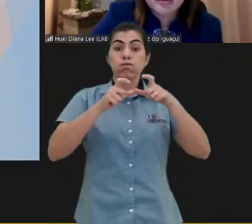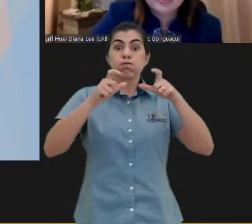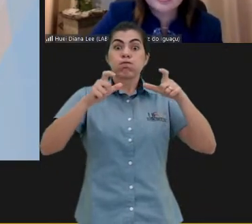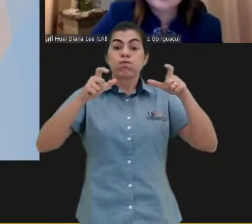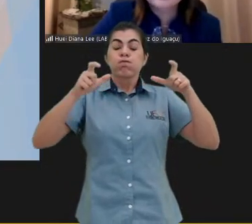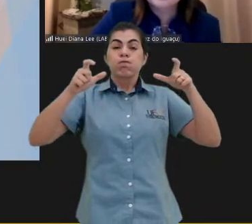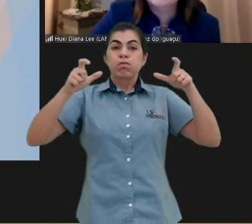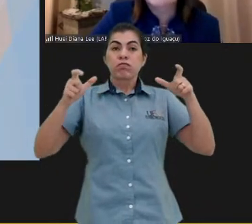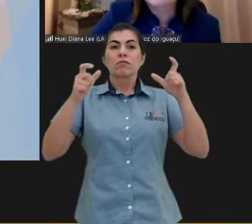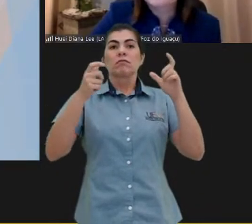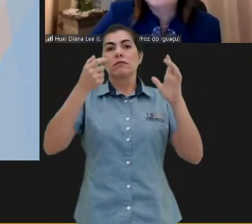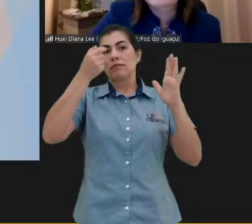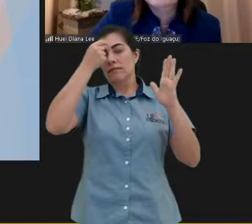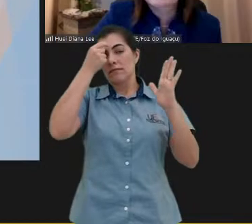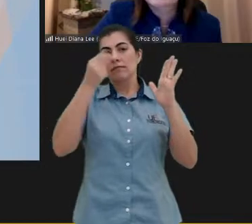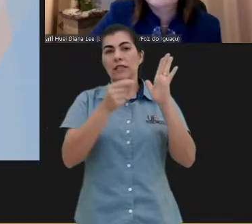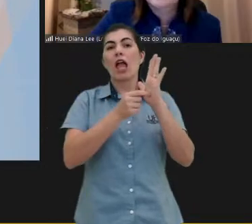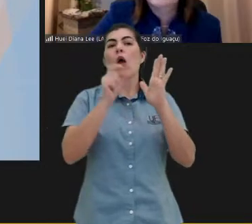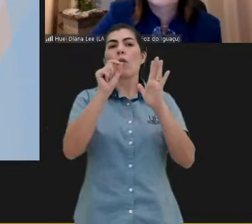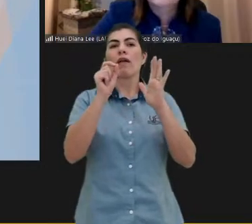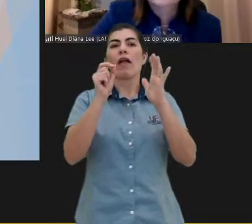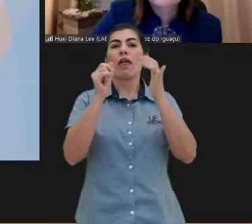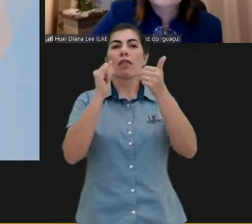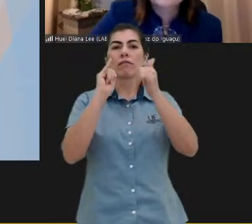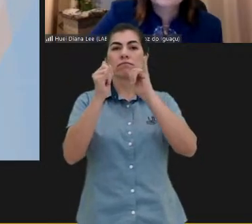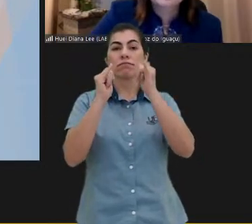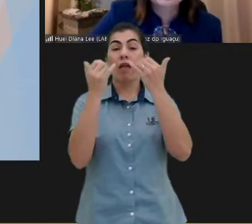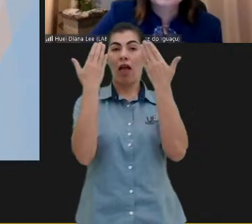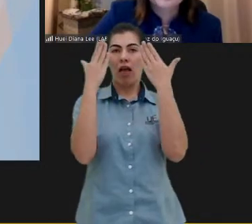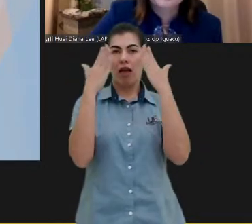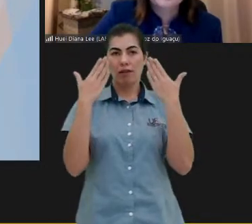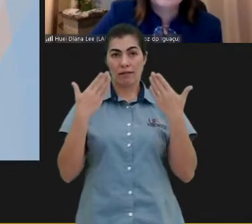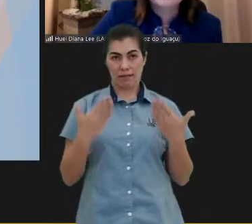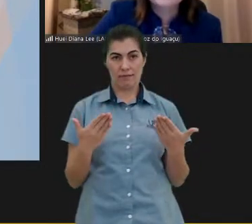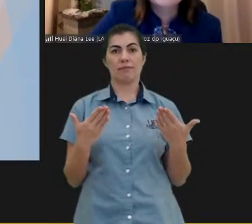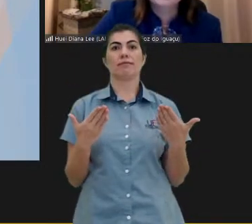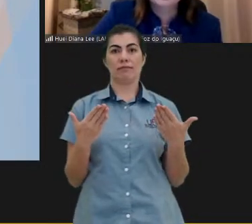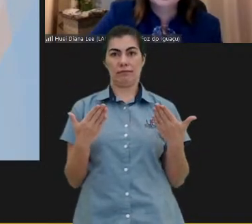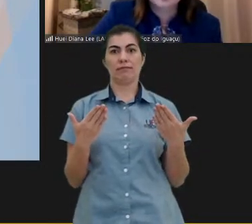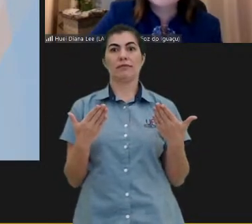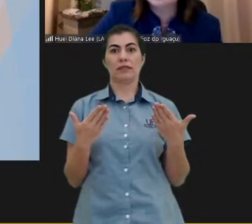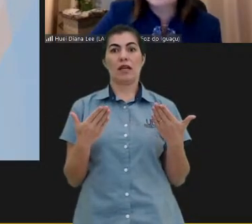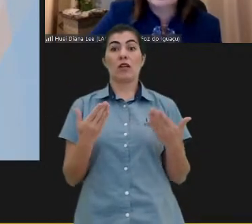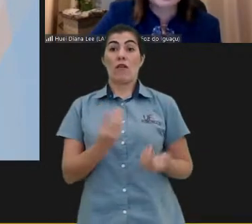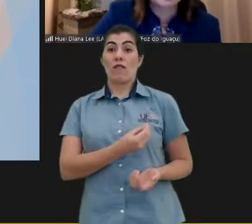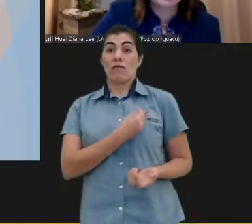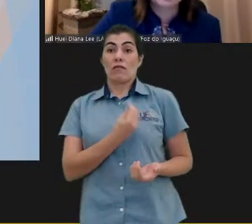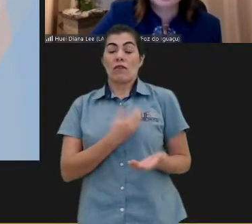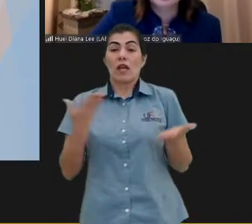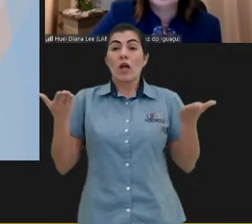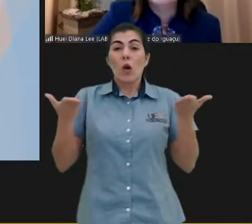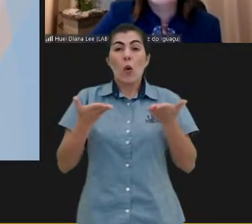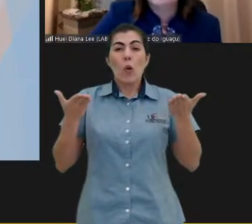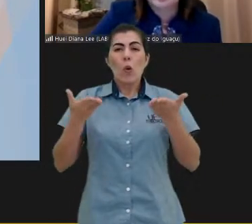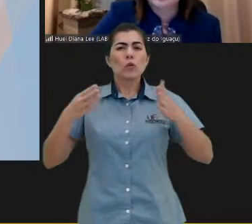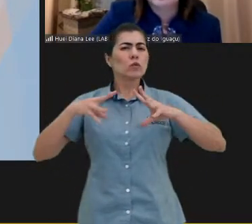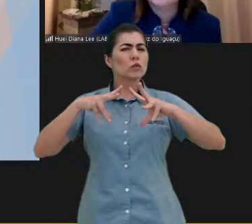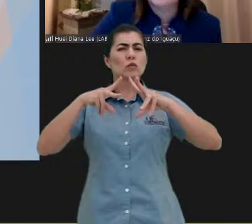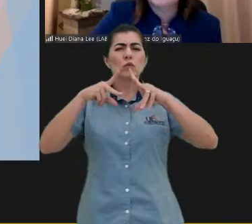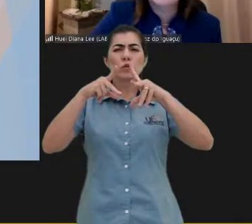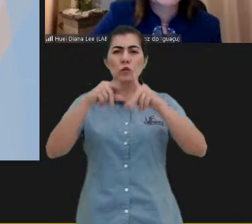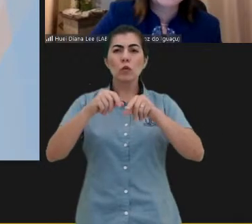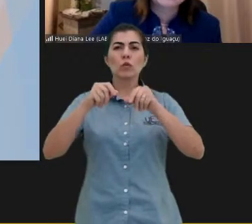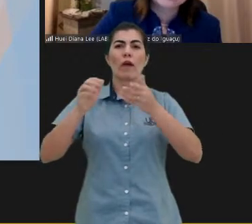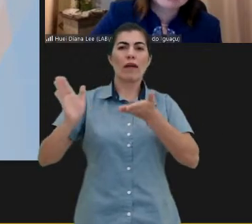de análise de dados. Né? Nós vivemos hoje numa era em que tudo, absolutamente tudo, é